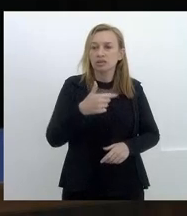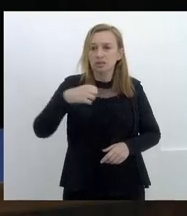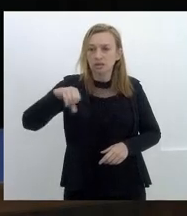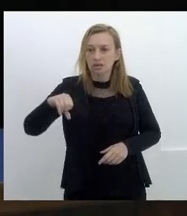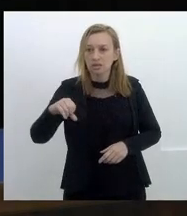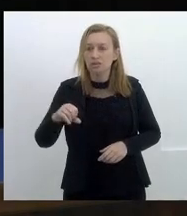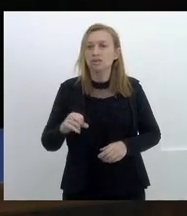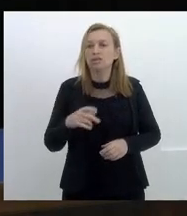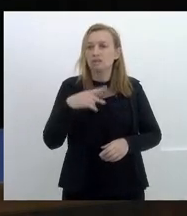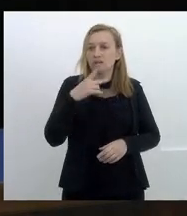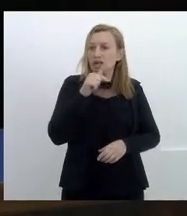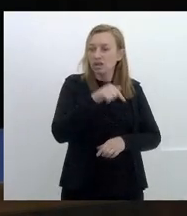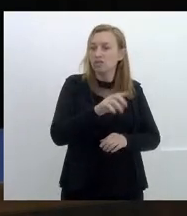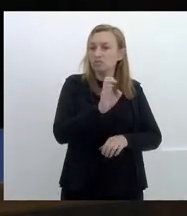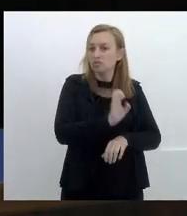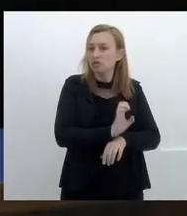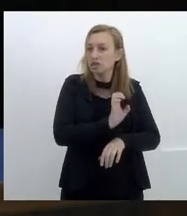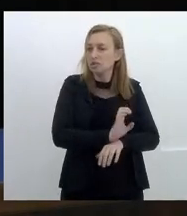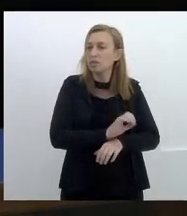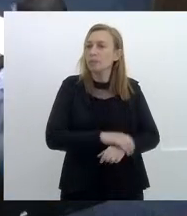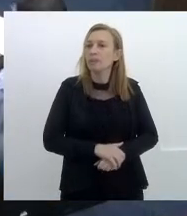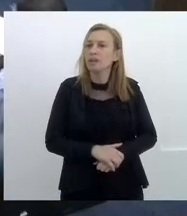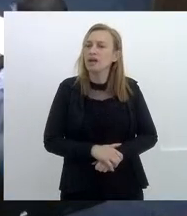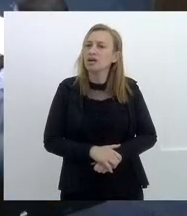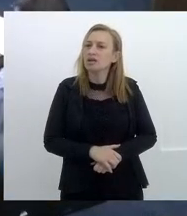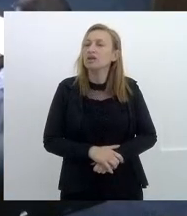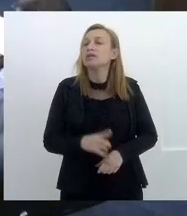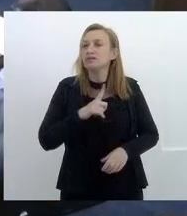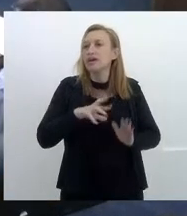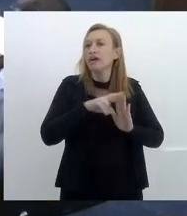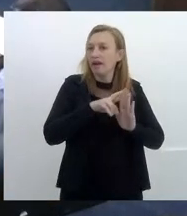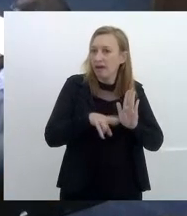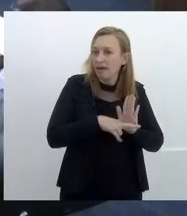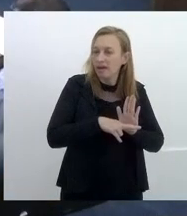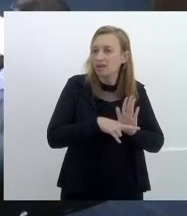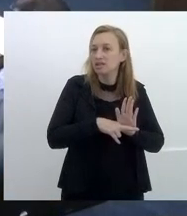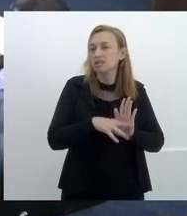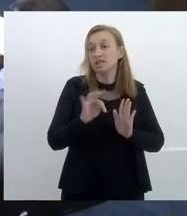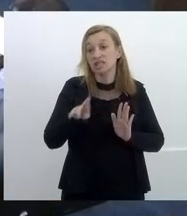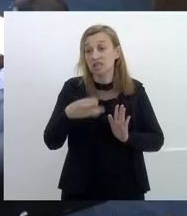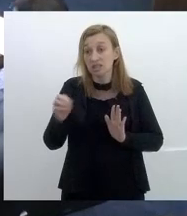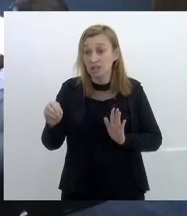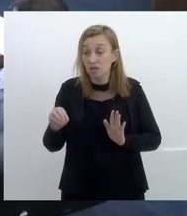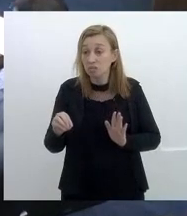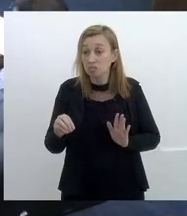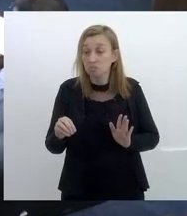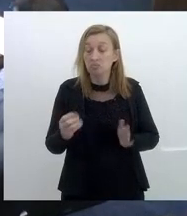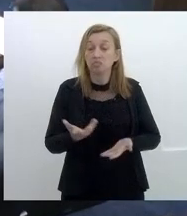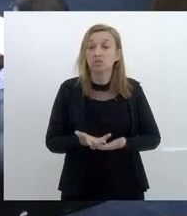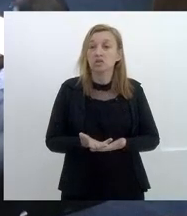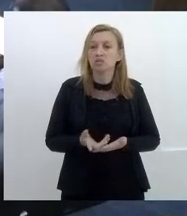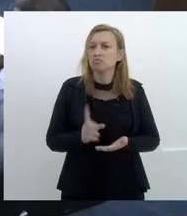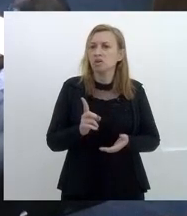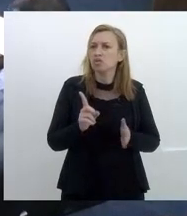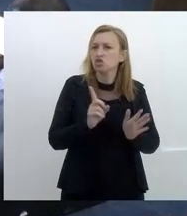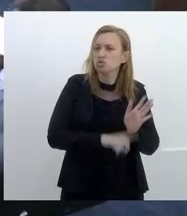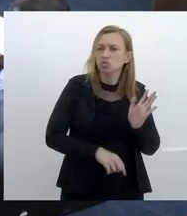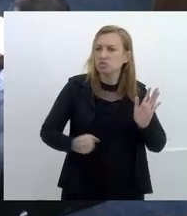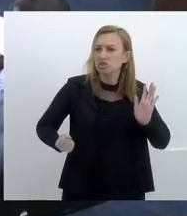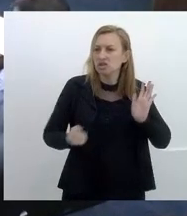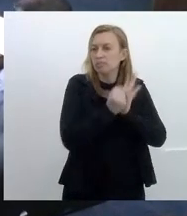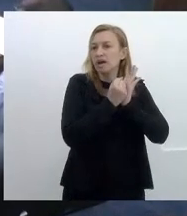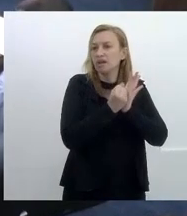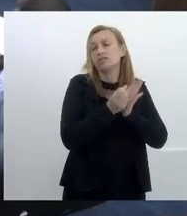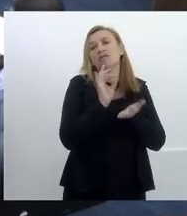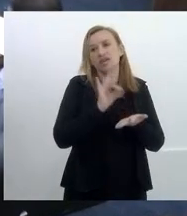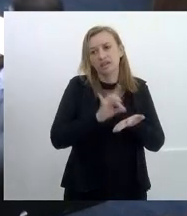replicar aqui no estado ela tem regra de transição que não não é amenizam esse Impacto